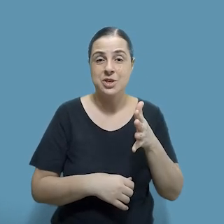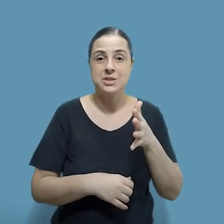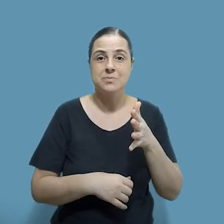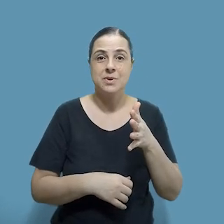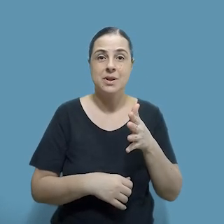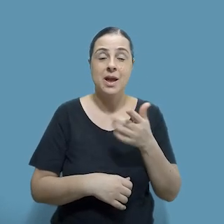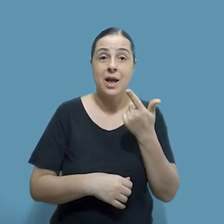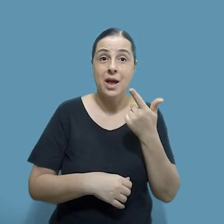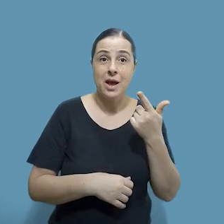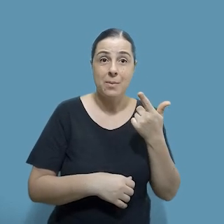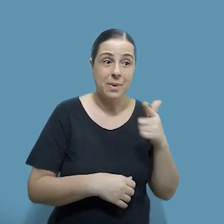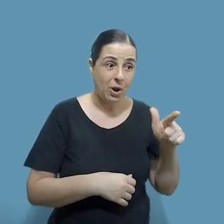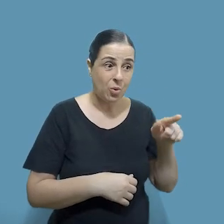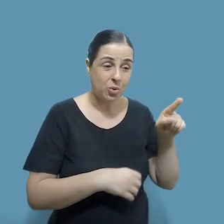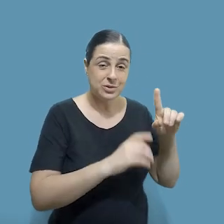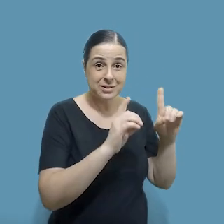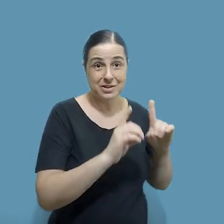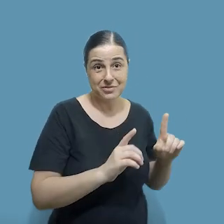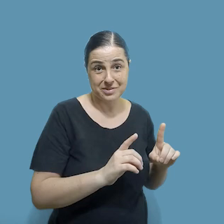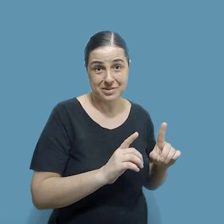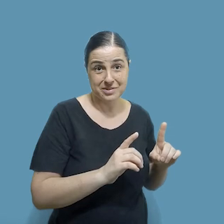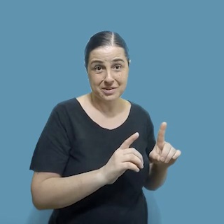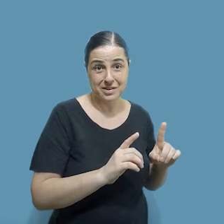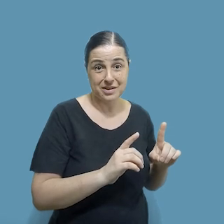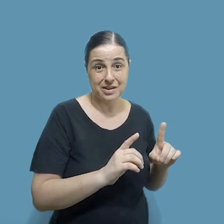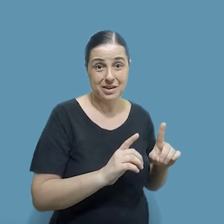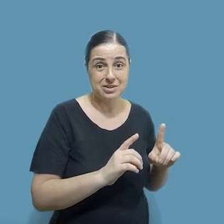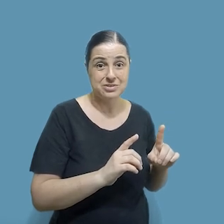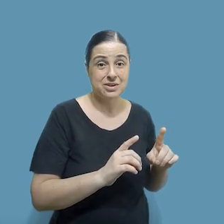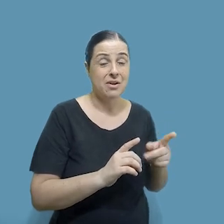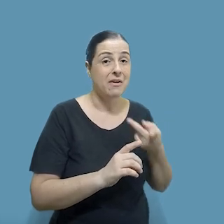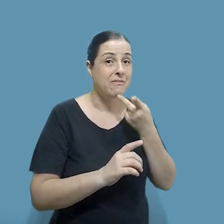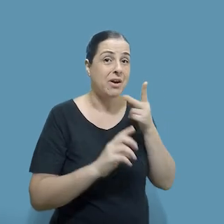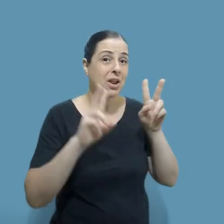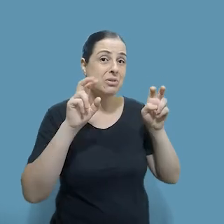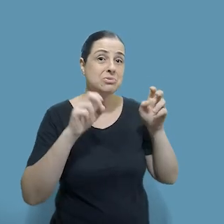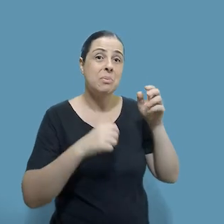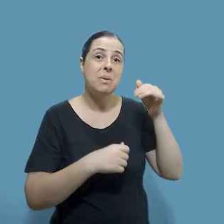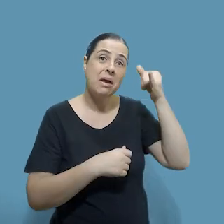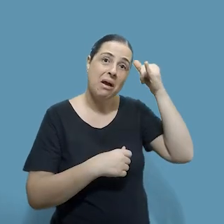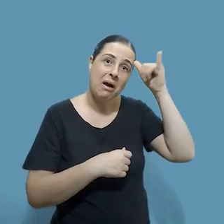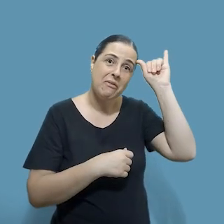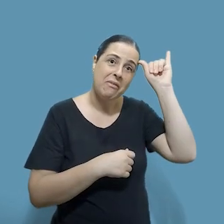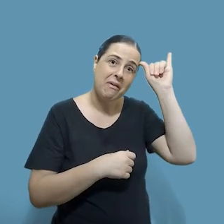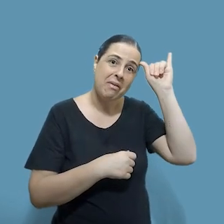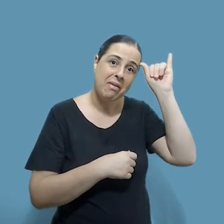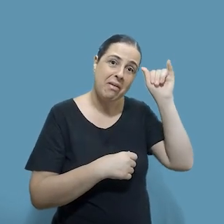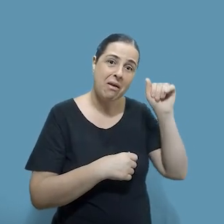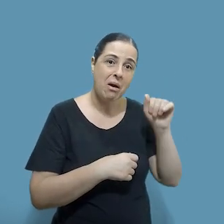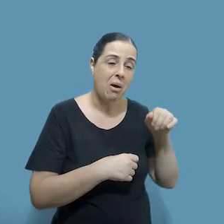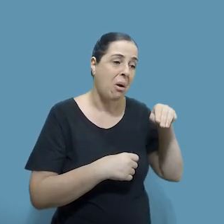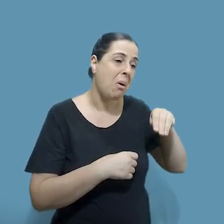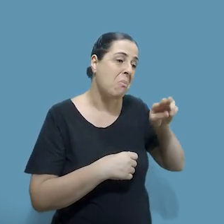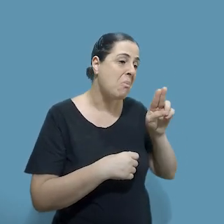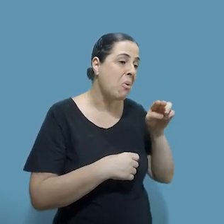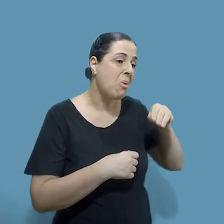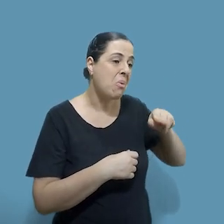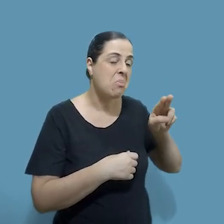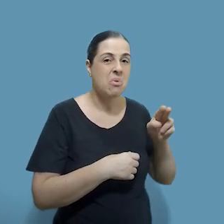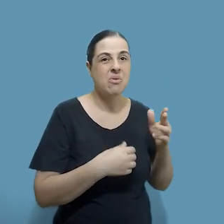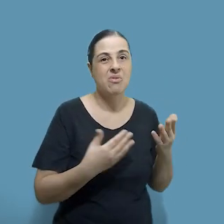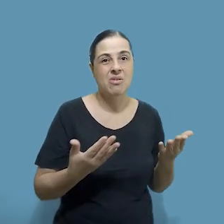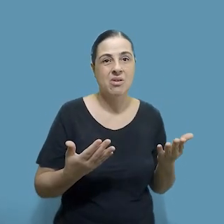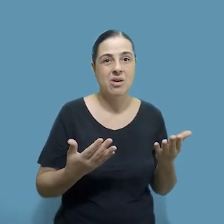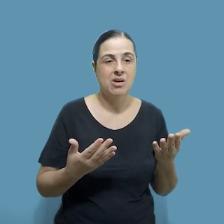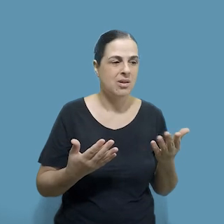tinha uma fazenda, e aí a vaquinha fazia mumu, enfim. E aí, na mesma sala, daí ela não precisava ela